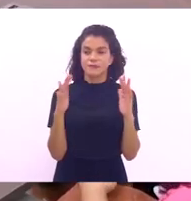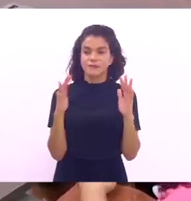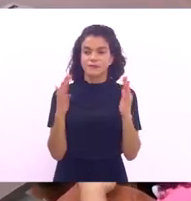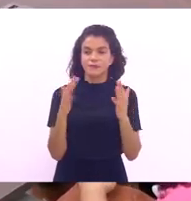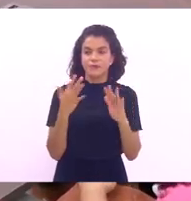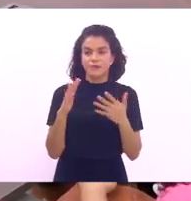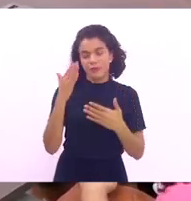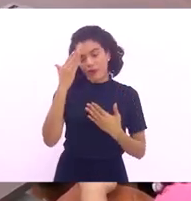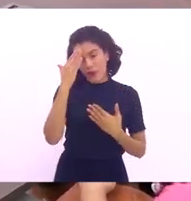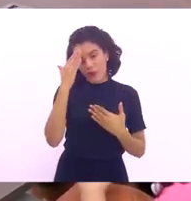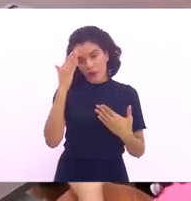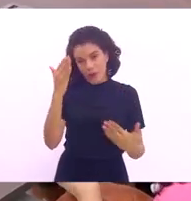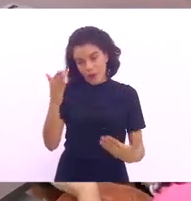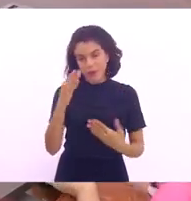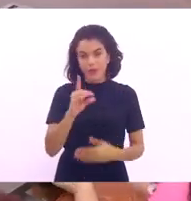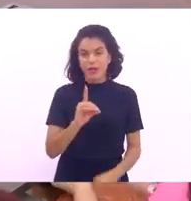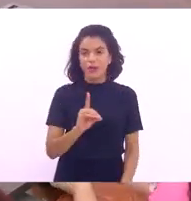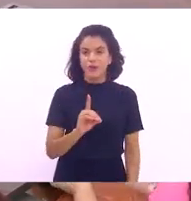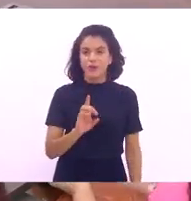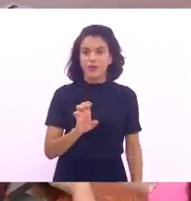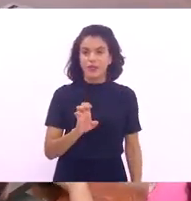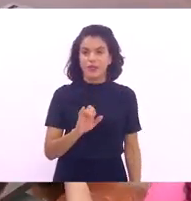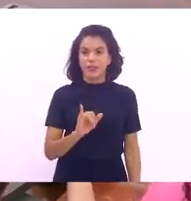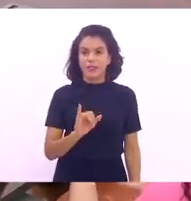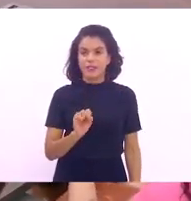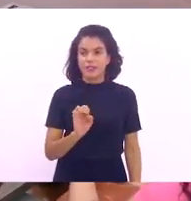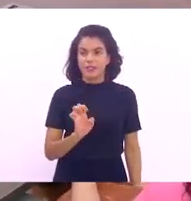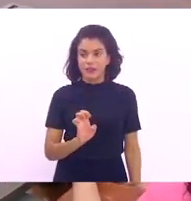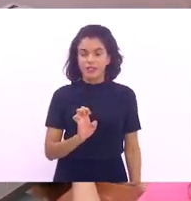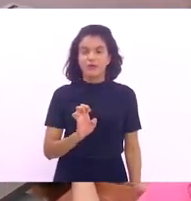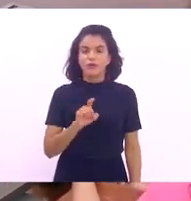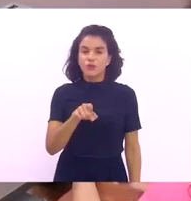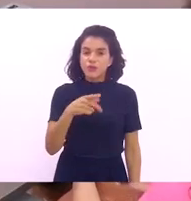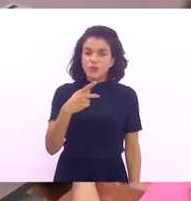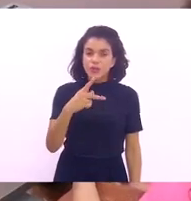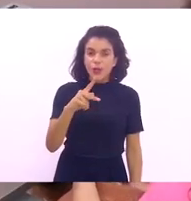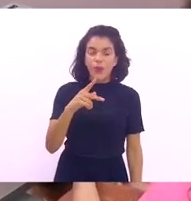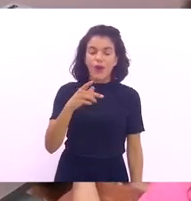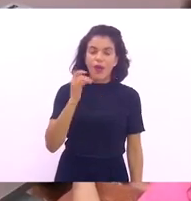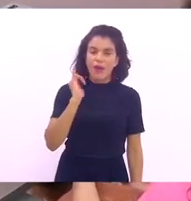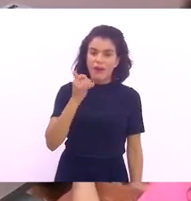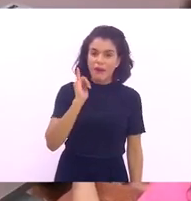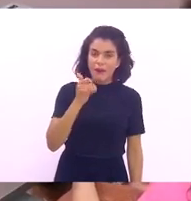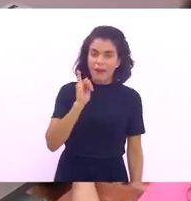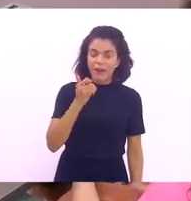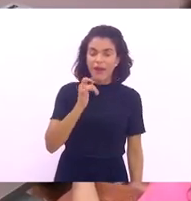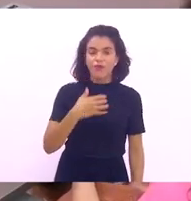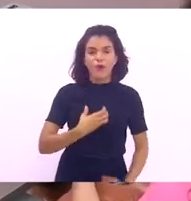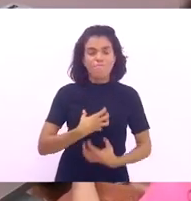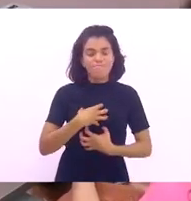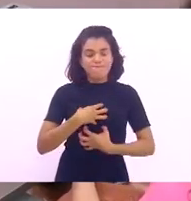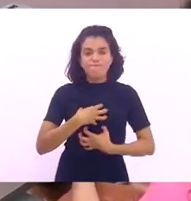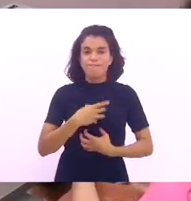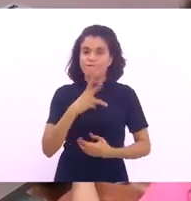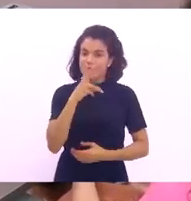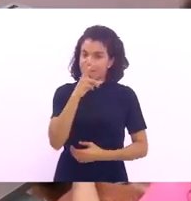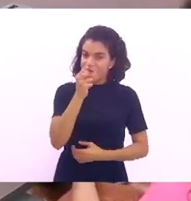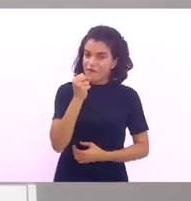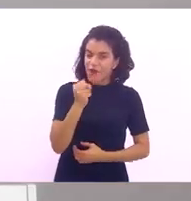muito obrigada a senhora Deise Sem dúvida nenhuma seu relato é um relato muito forte e também